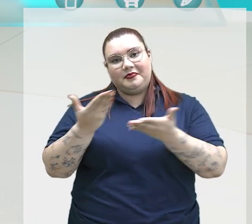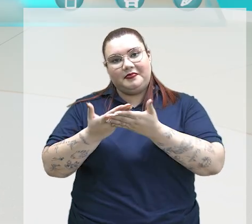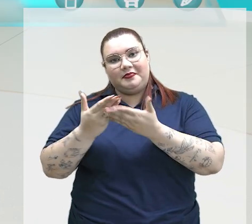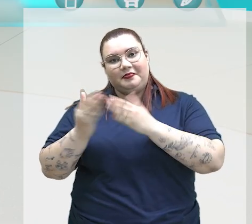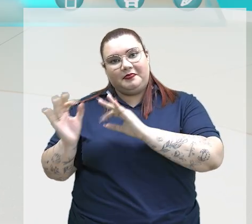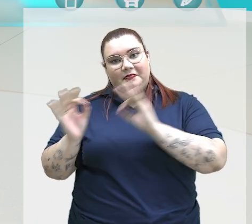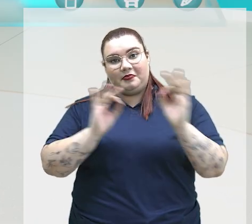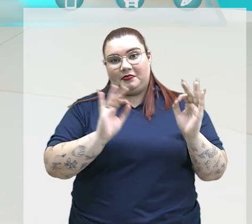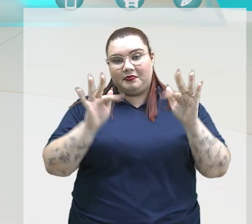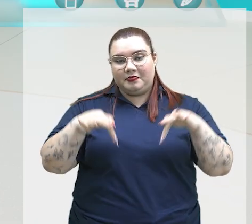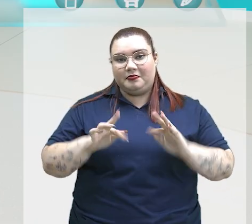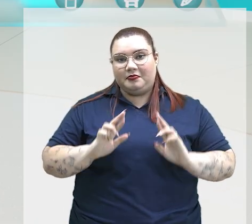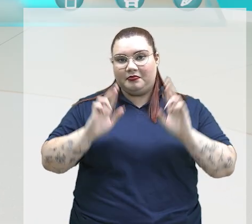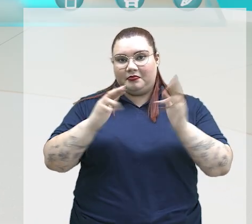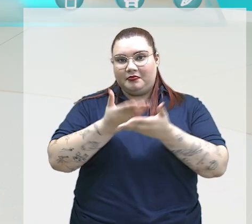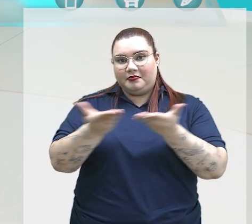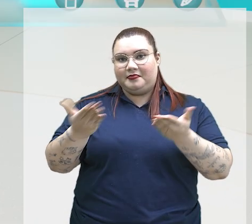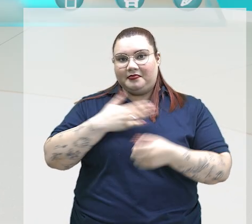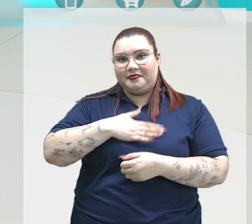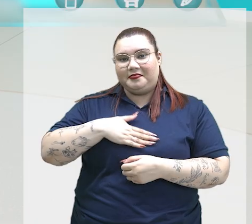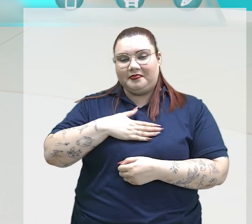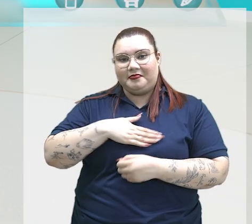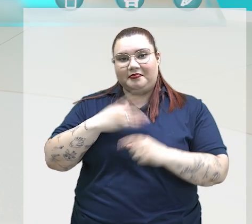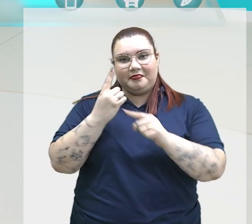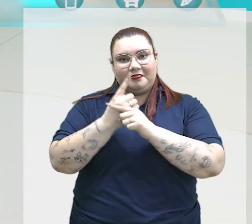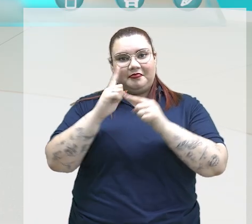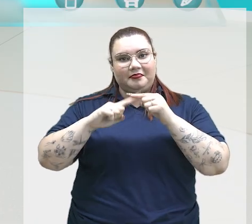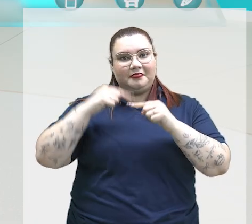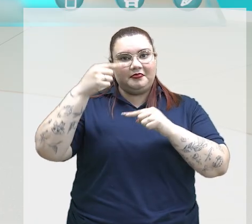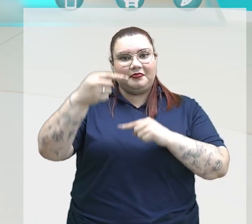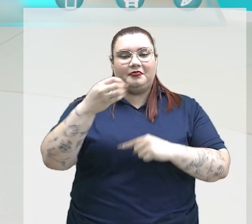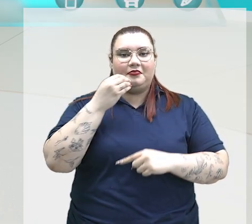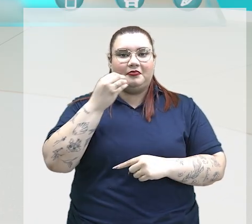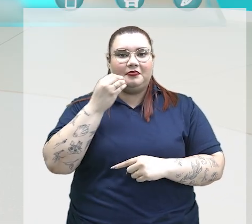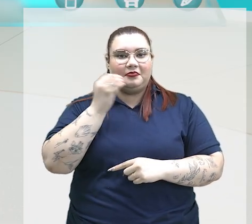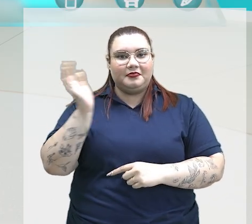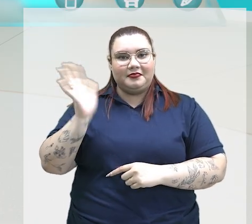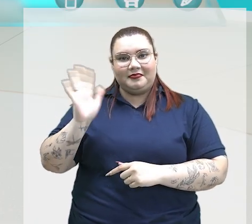espero que vocês tenham gostado da nossa aula, eu vou ficando por aqui e a gente volta numa